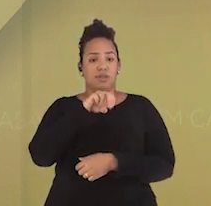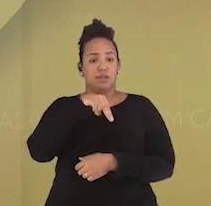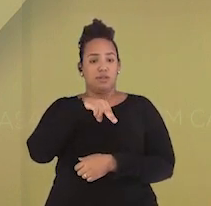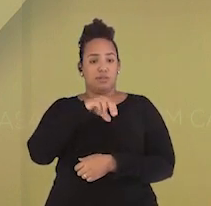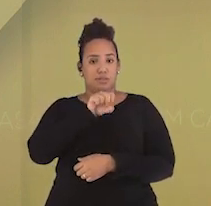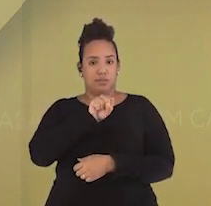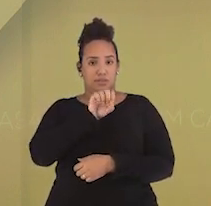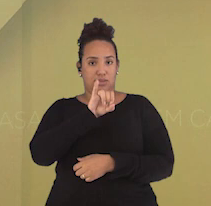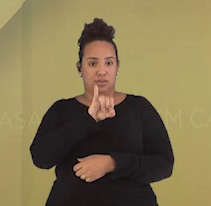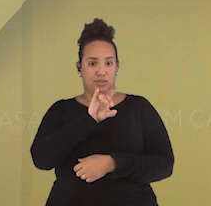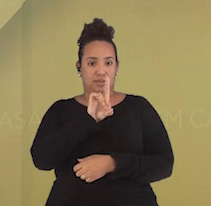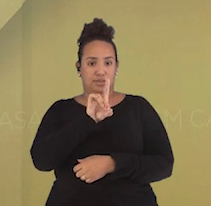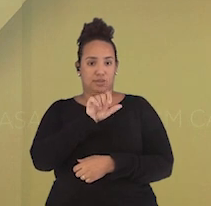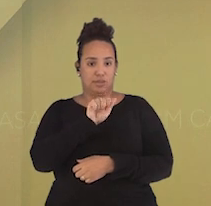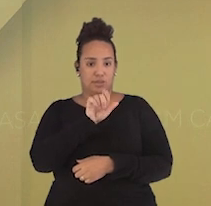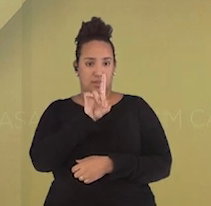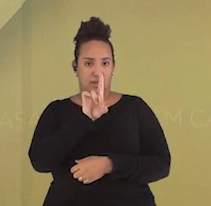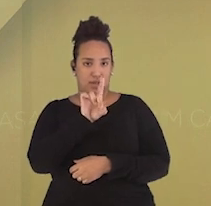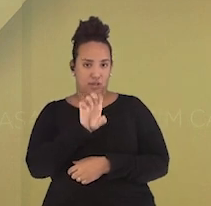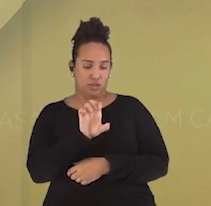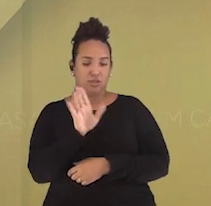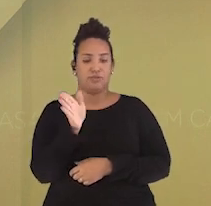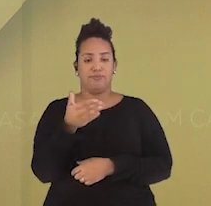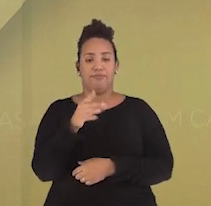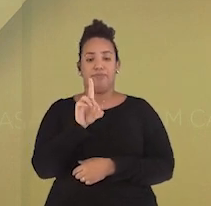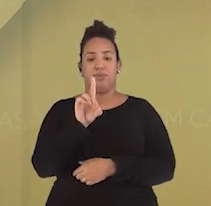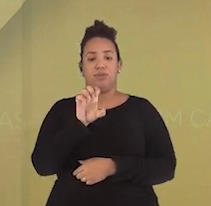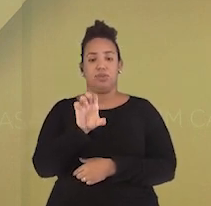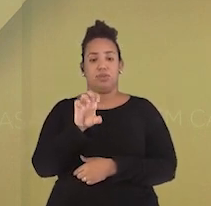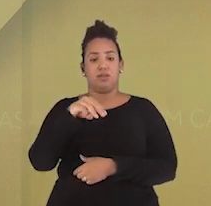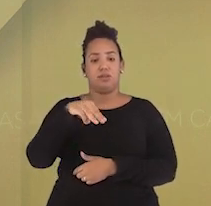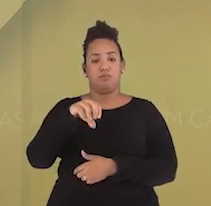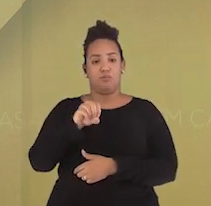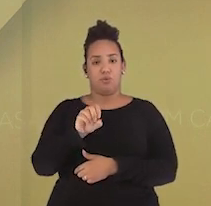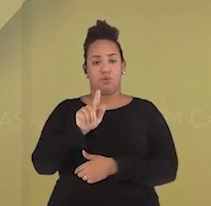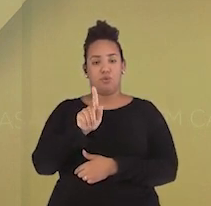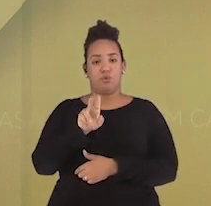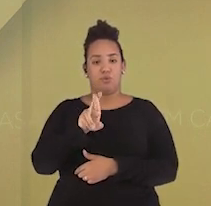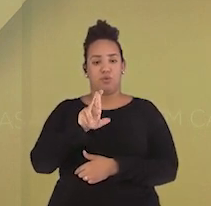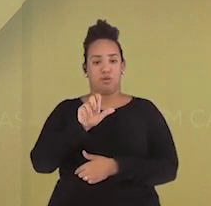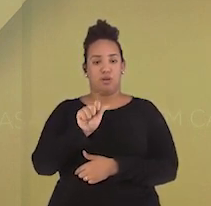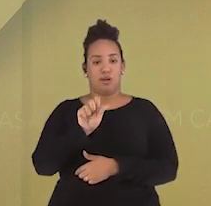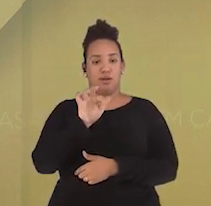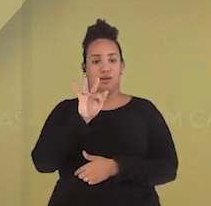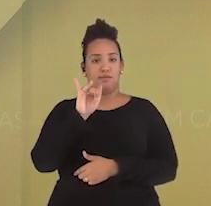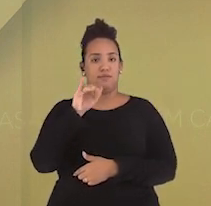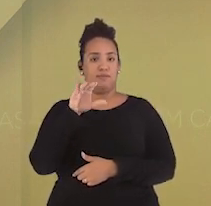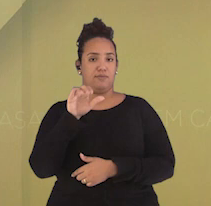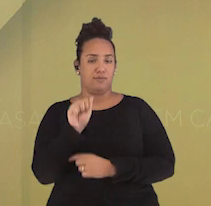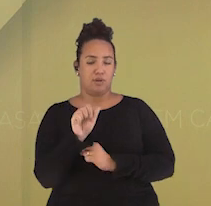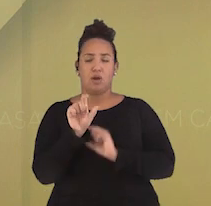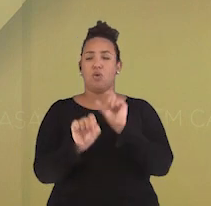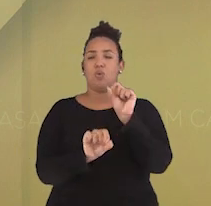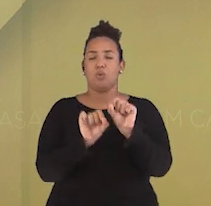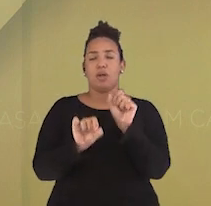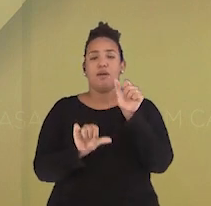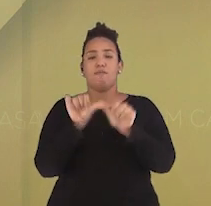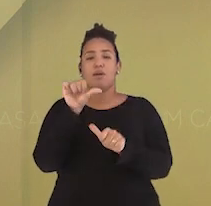demográfica. Densidade demográfica analisa a distribuição populacional em um determinado